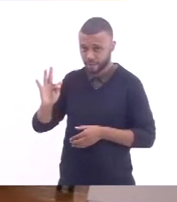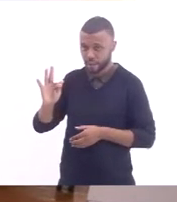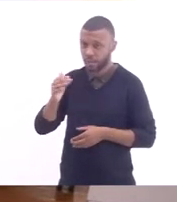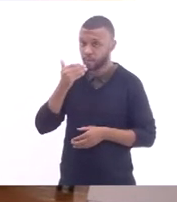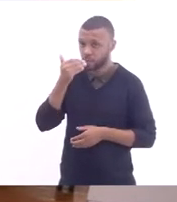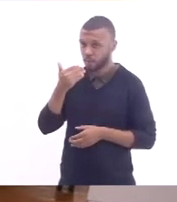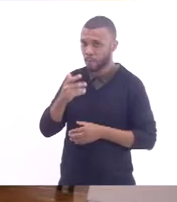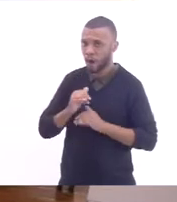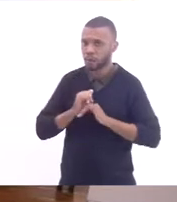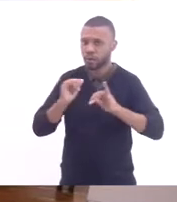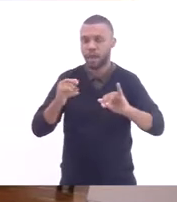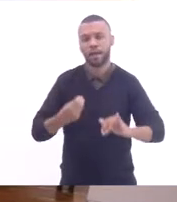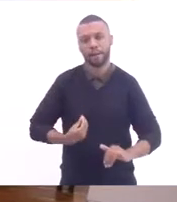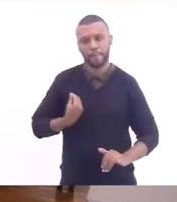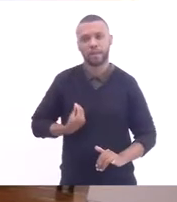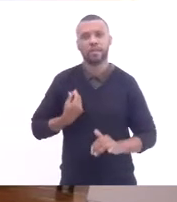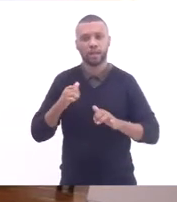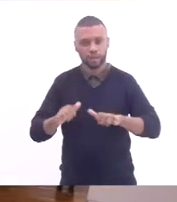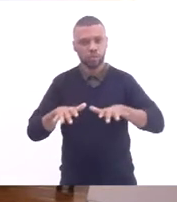a presença.